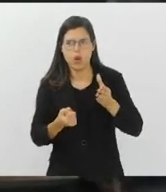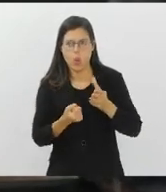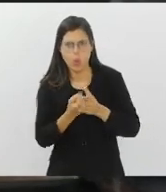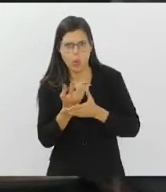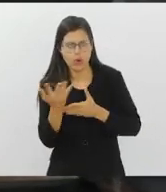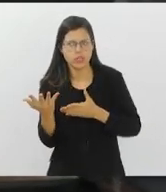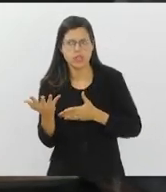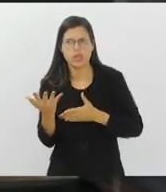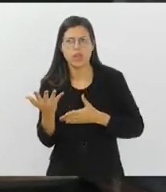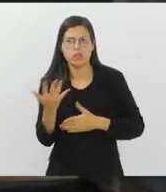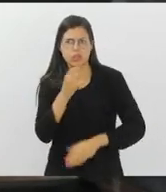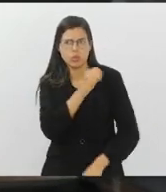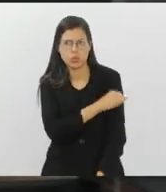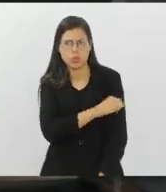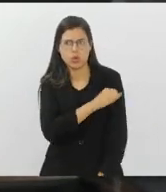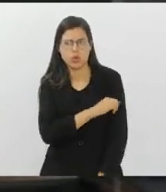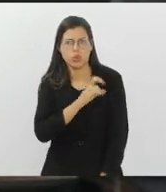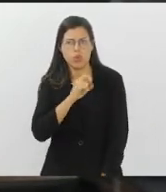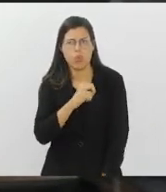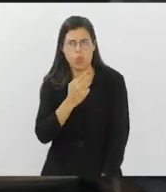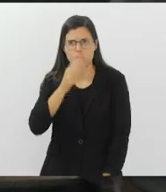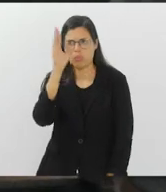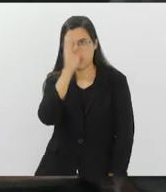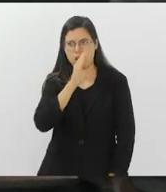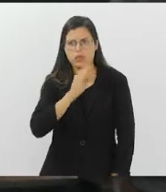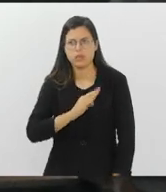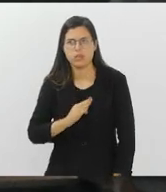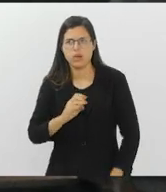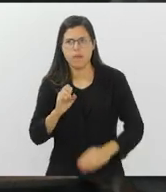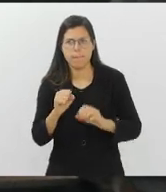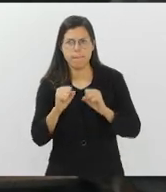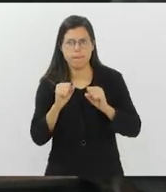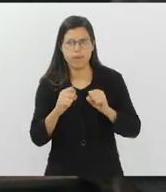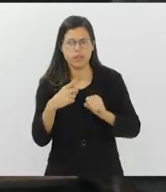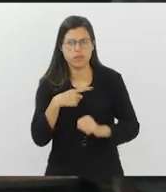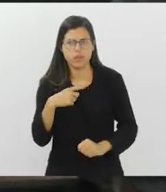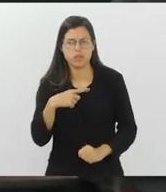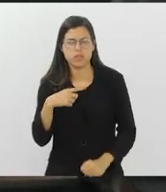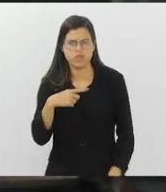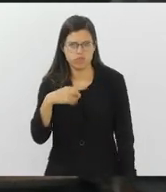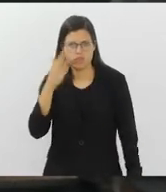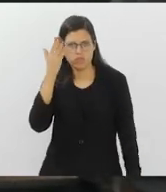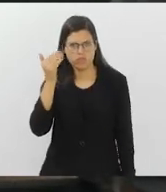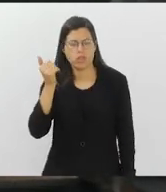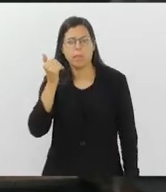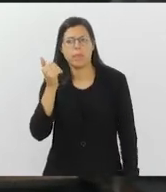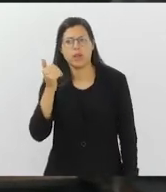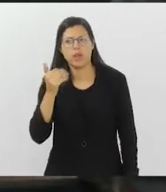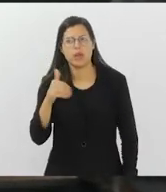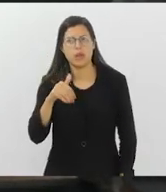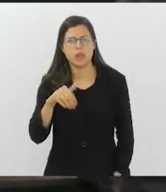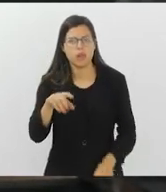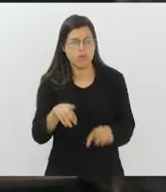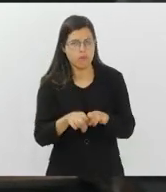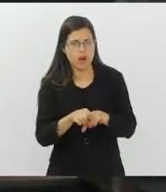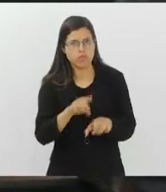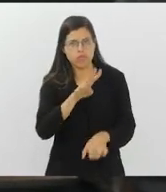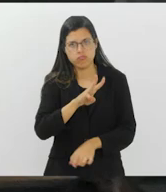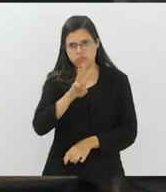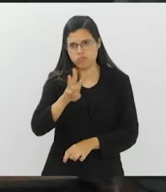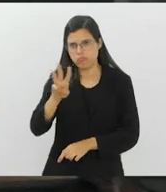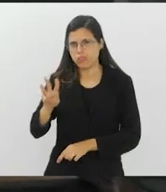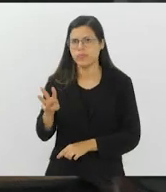seja no Rio de Janeiro, seja no Brasil, para que a senhora possa ter conhecimento. Tem, inclusive, no próprio site da agência, nós temos um